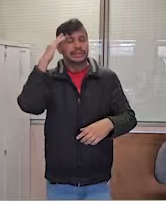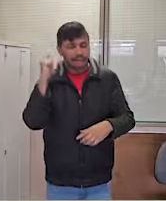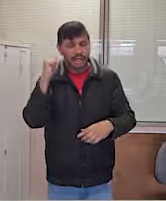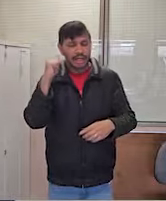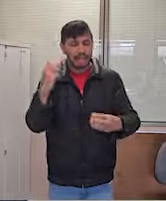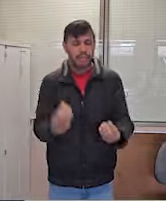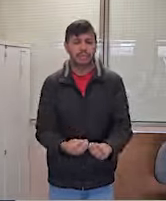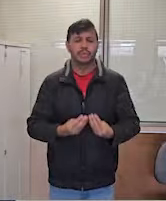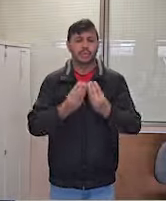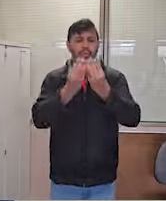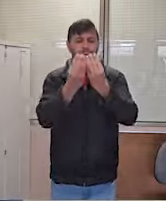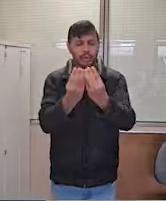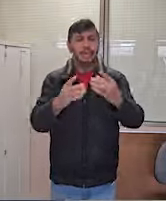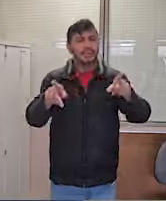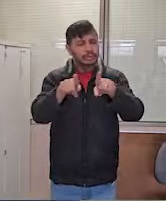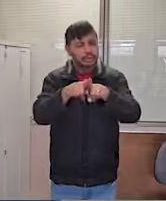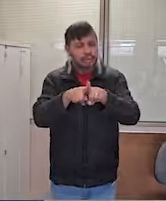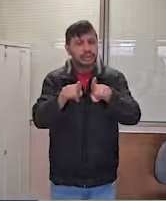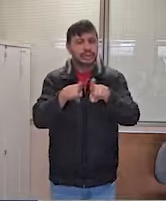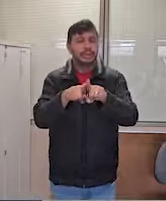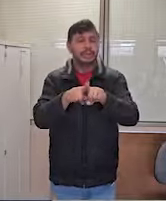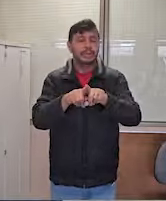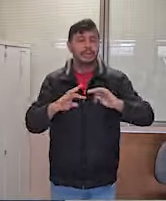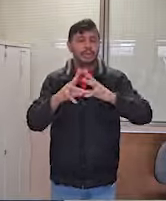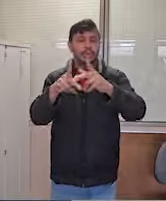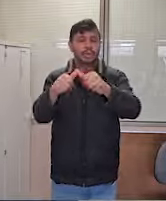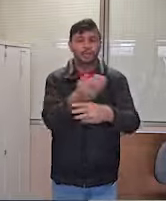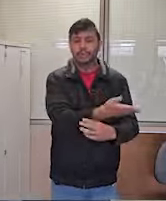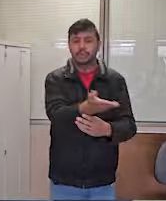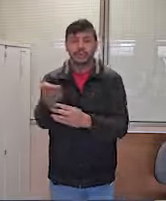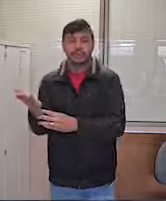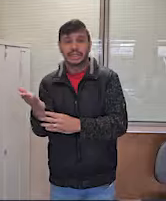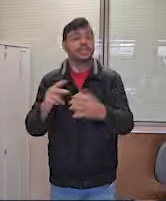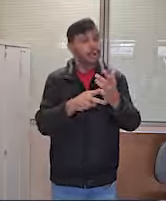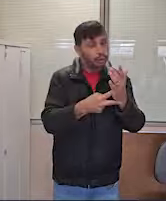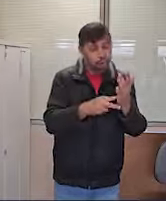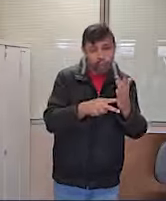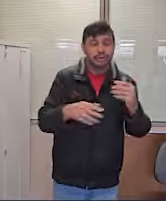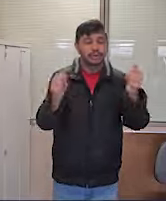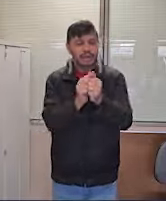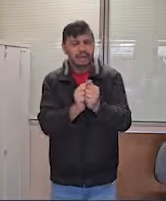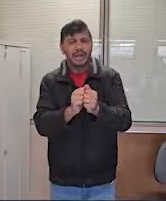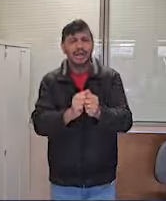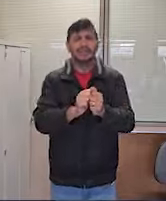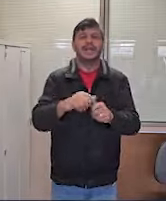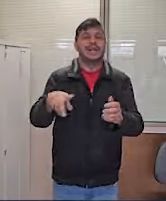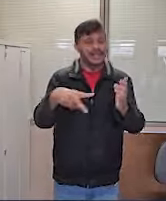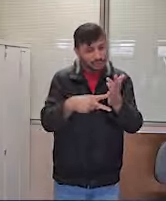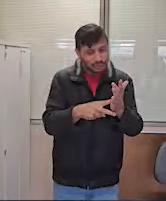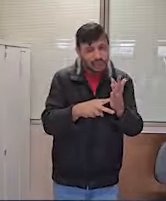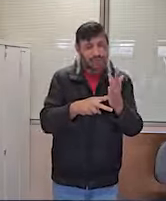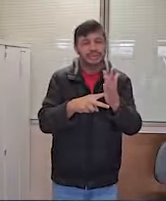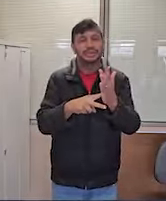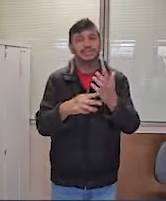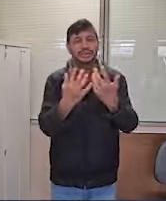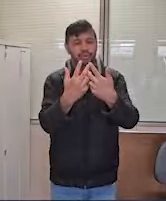saibam, essa estatueta, um pedacinho dela, é de todos vocês, é do sindicato. Não é nem de vocês